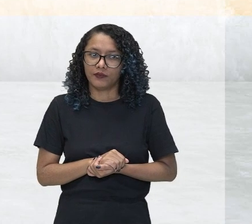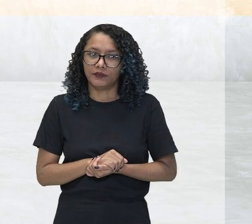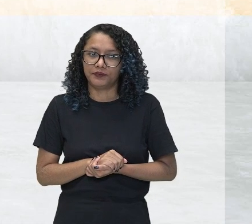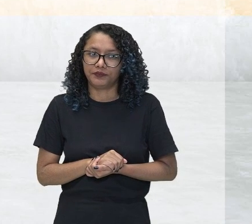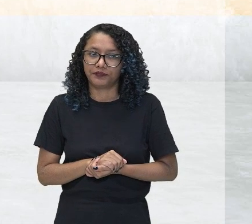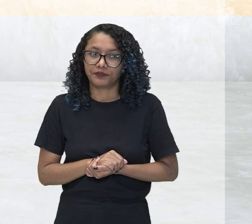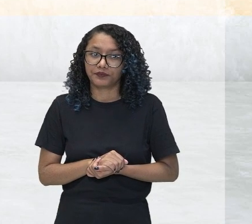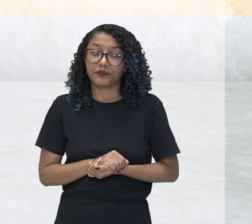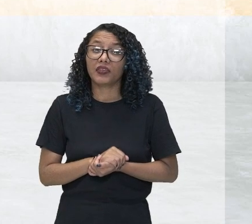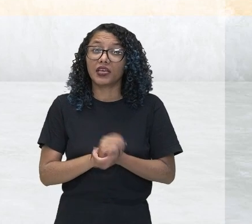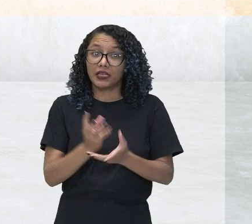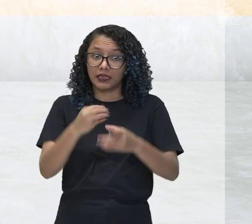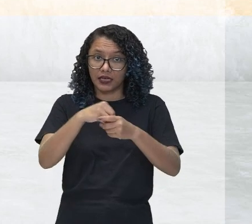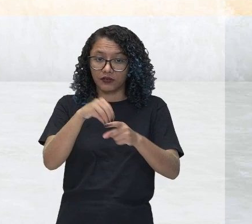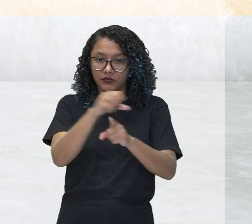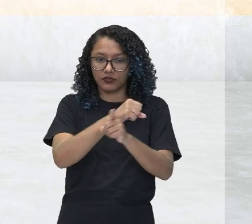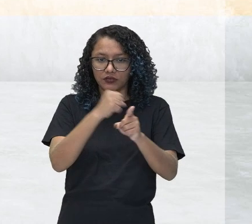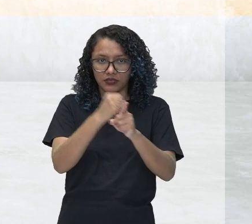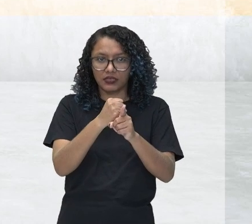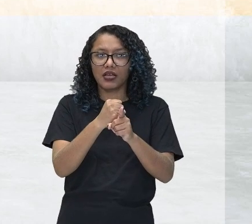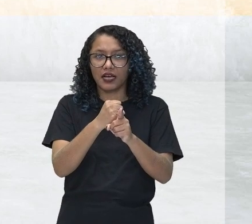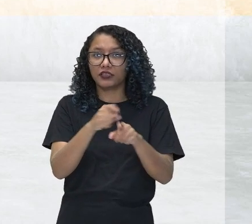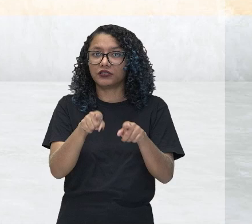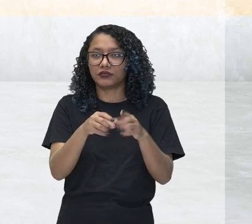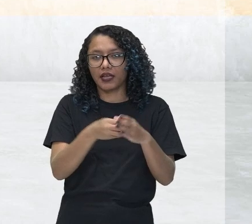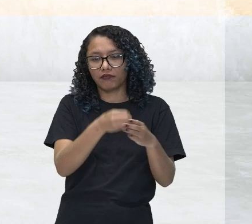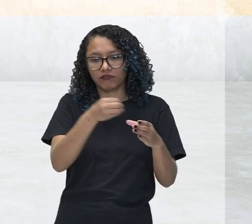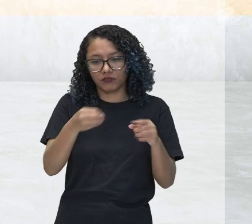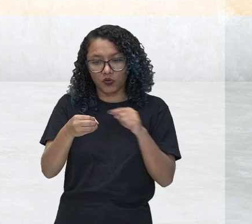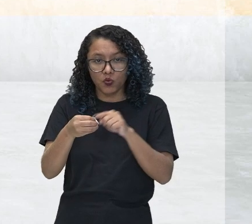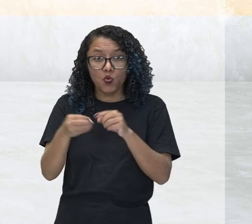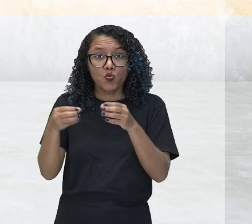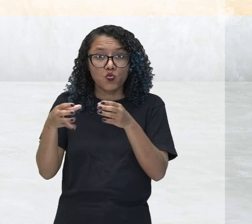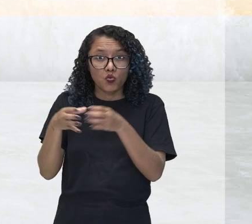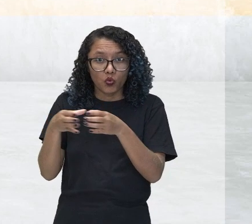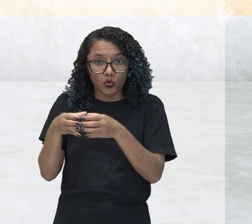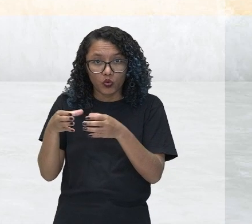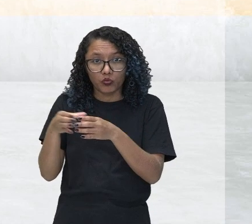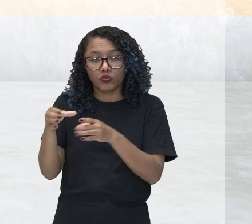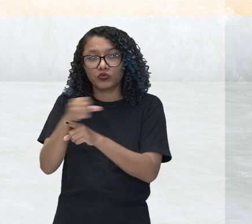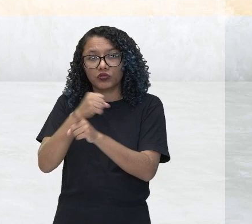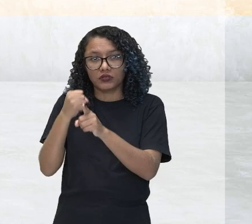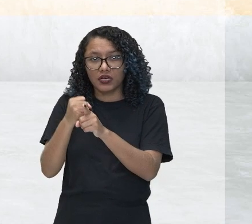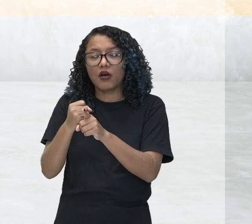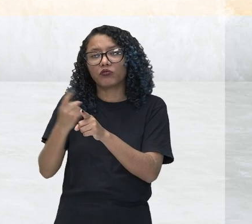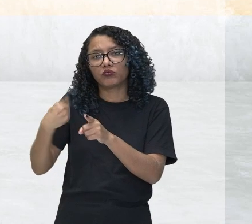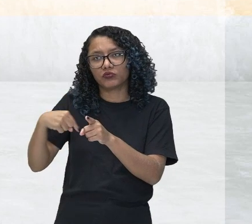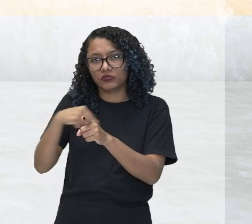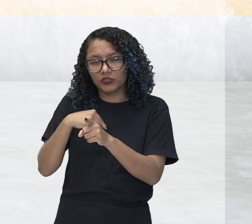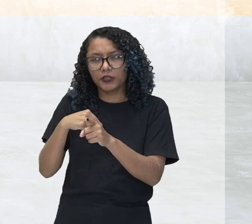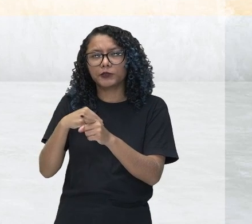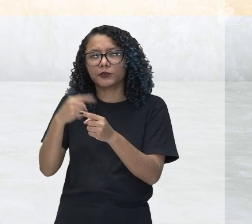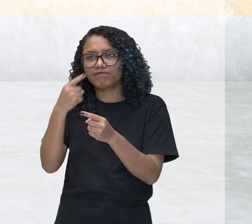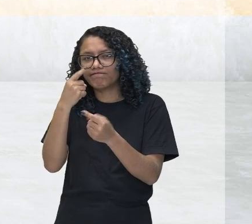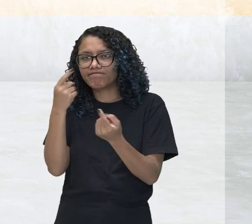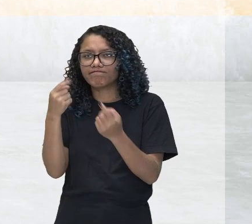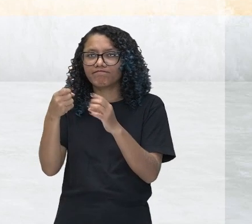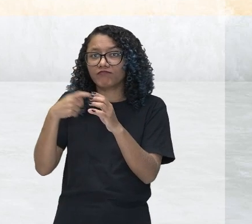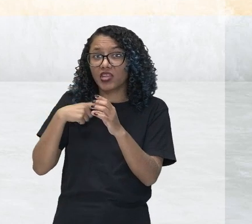nos identificamos com esse grupo social no qual nós vivemos. Então, aí é que nós chamamos de processo